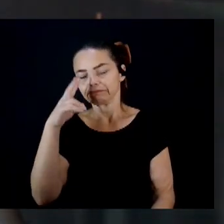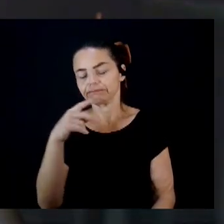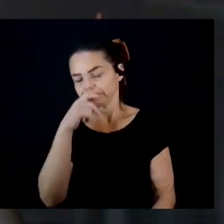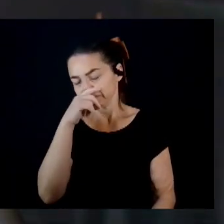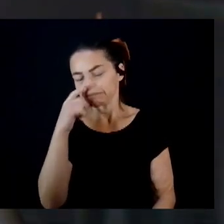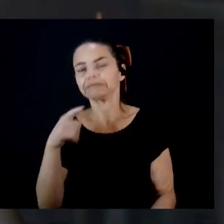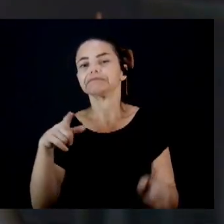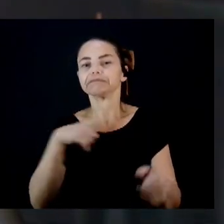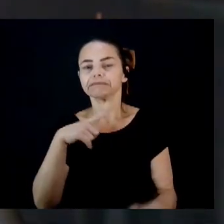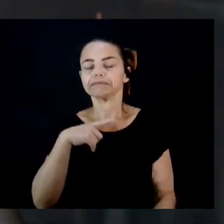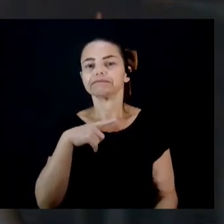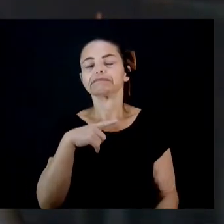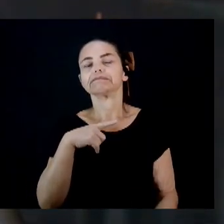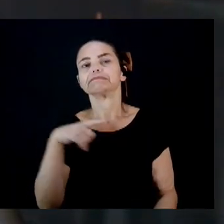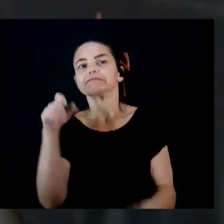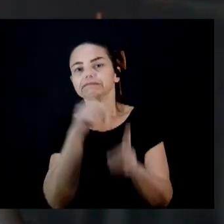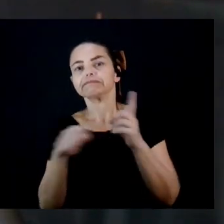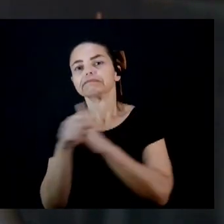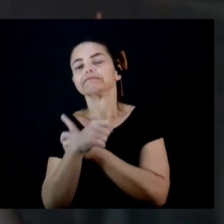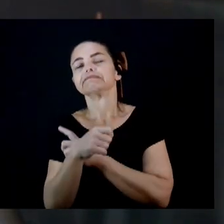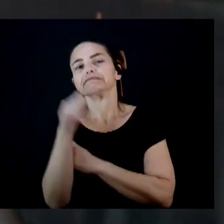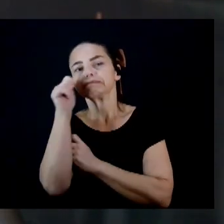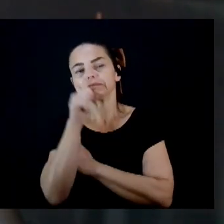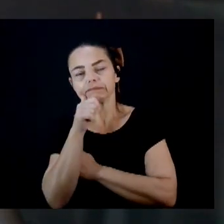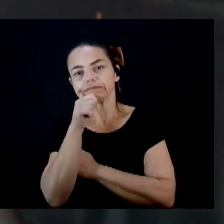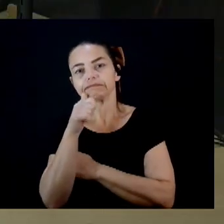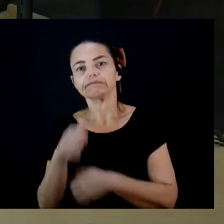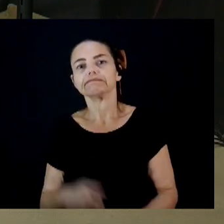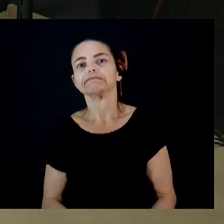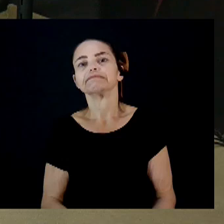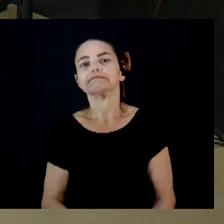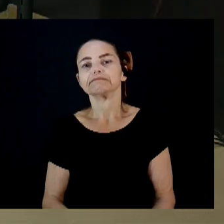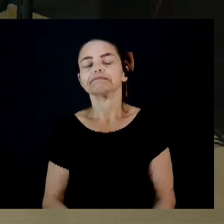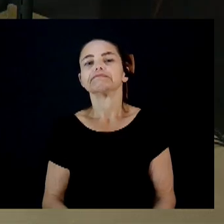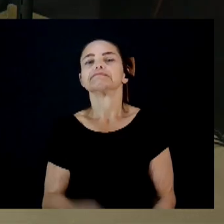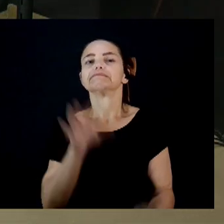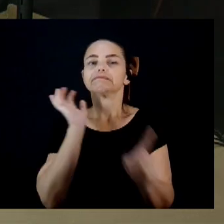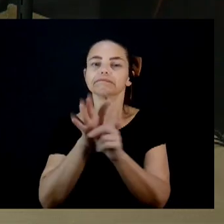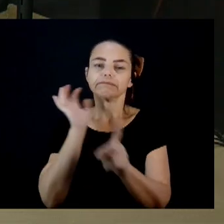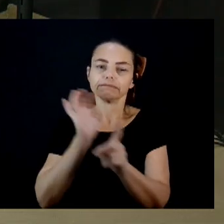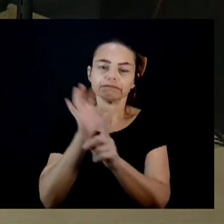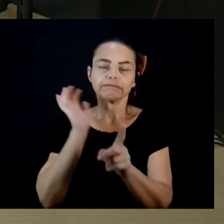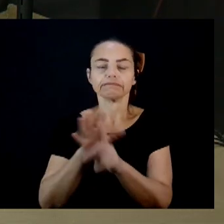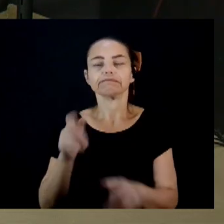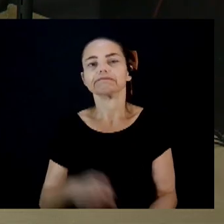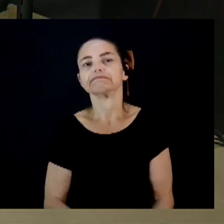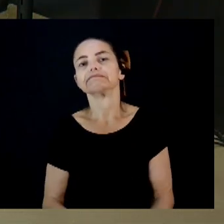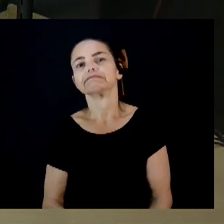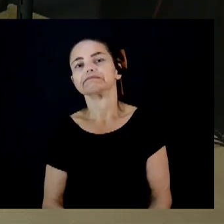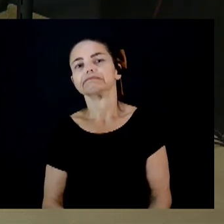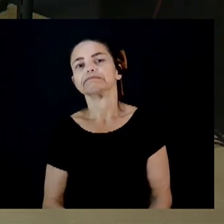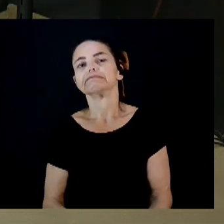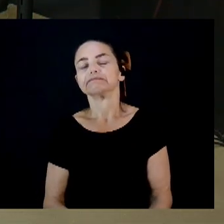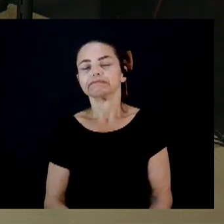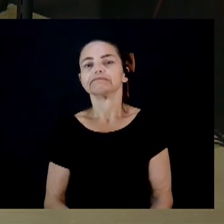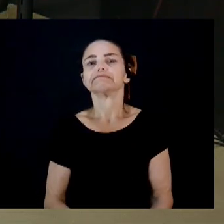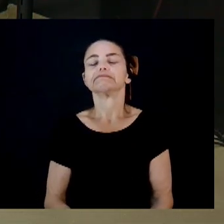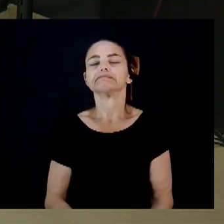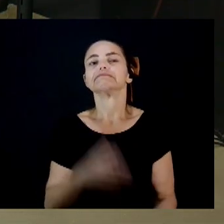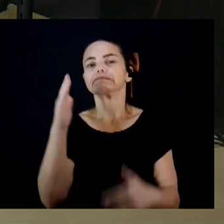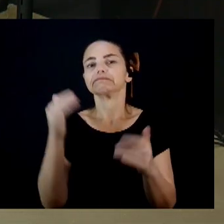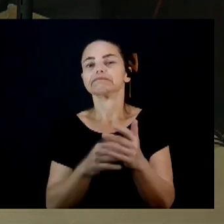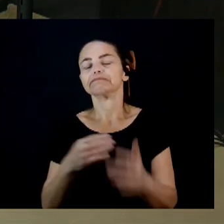um social, inclusive mulheres, que é uma pressão, isso, né? É uma pressão muito então, grande para eles. Fica né? ali todo mundo